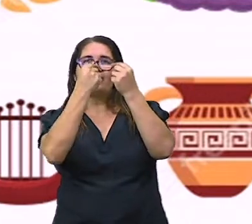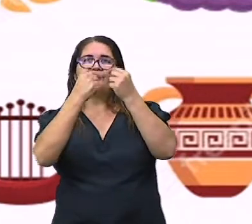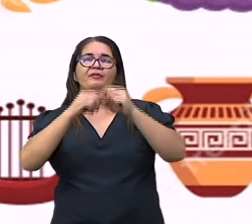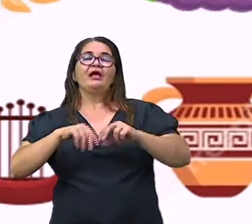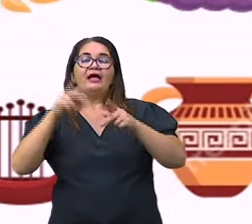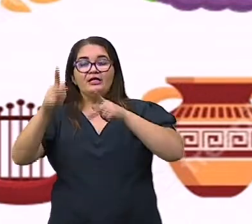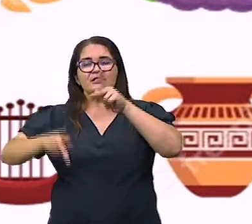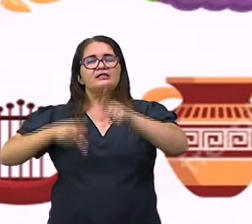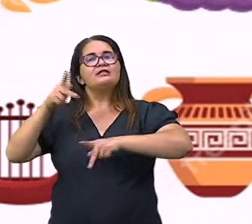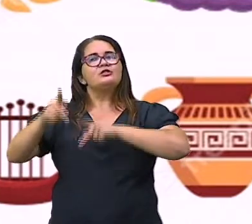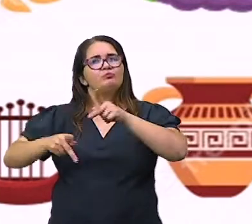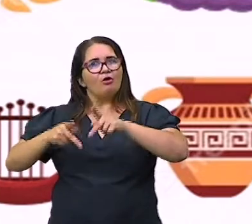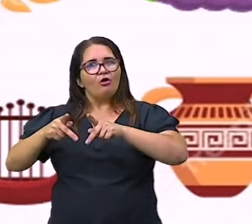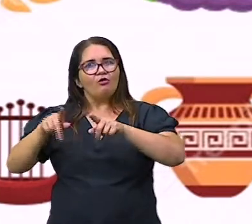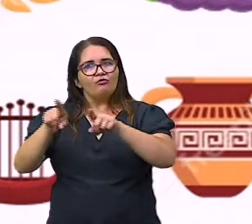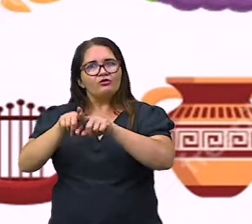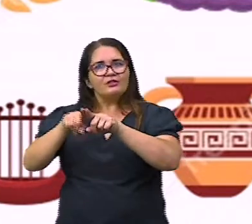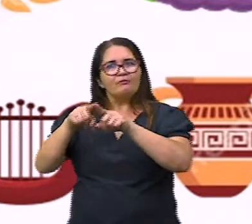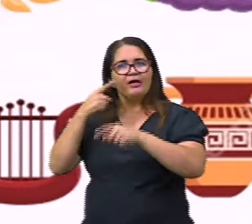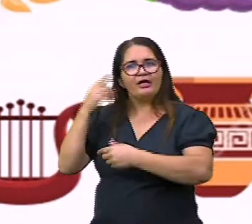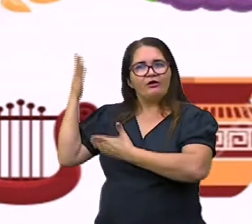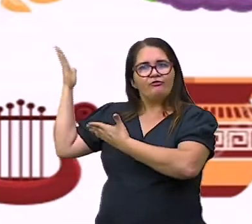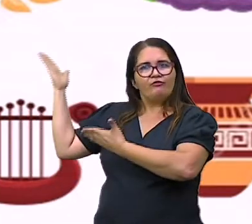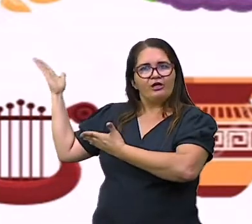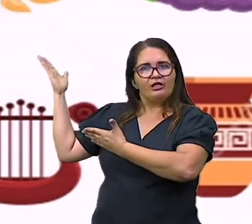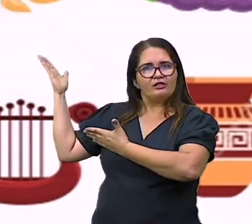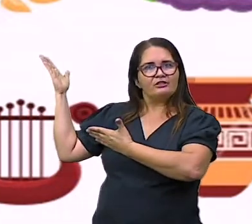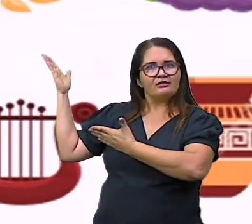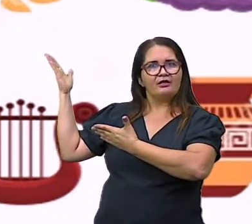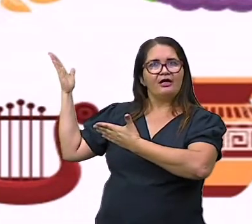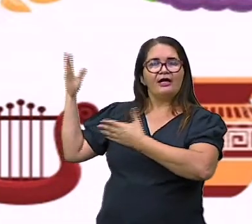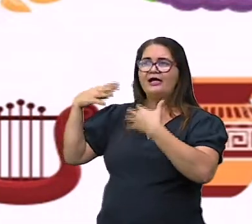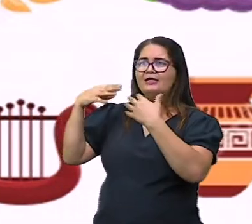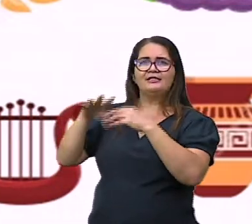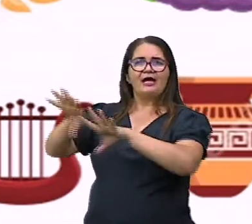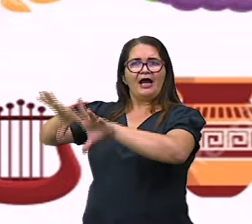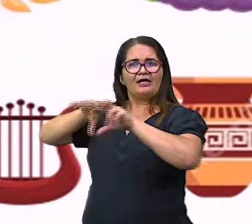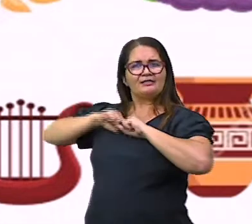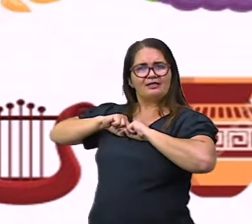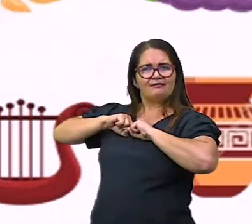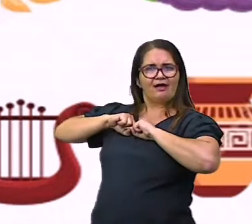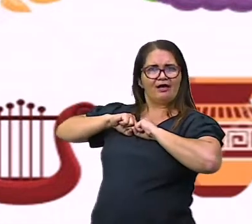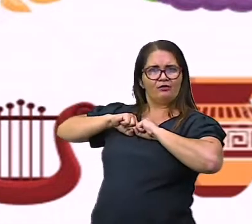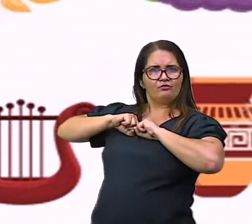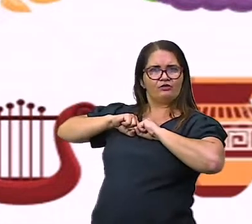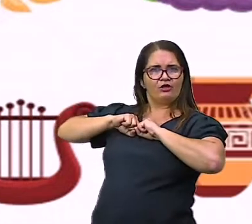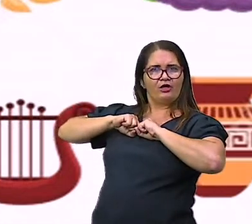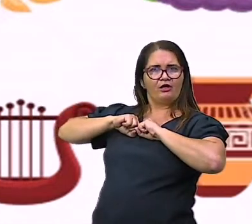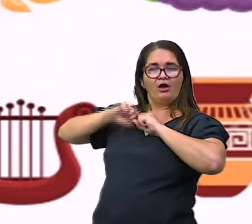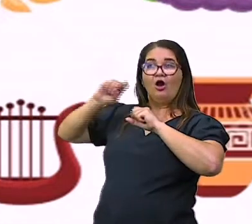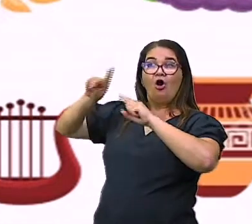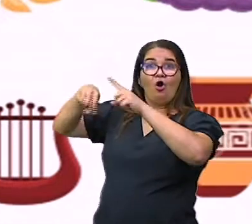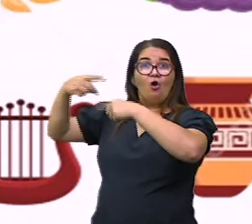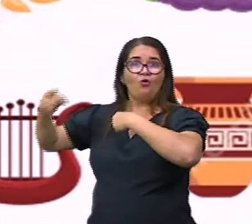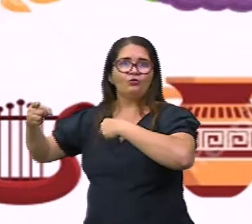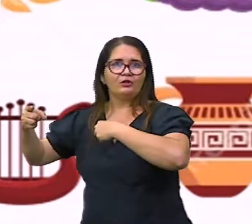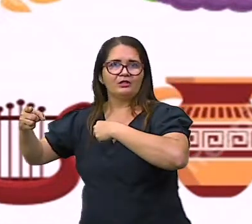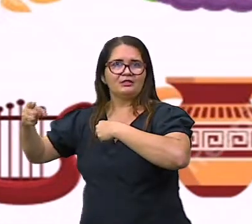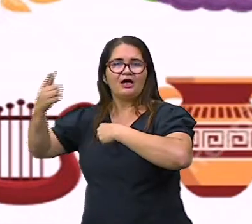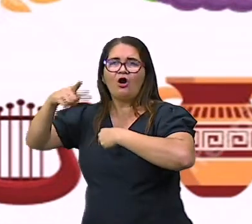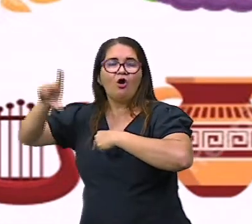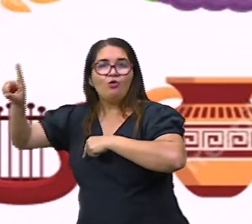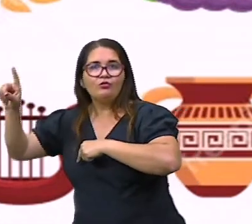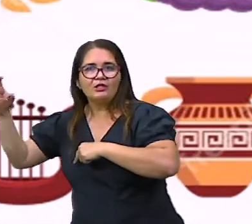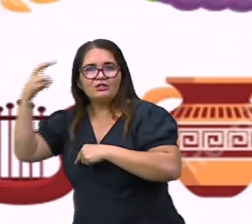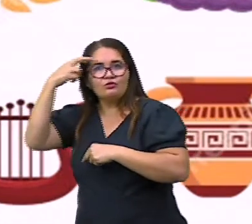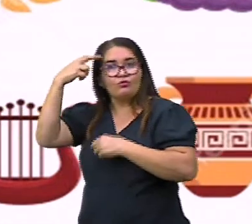Então, aqui no fundo, nas nossas imagens, nós temos vários desenhos que retratam todos esses períodos e todas essas artes,